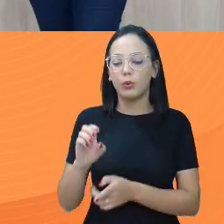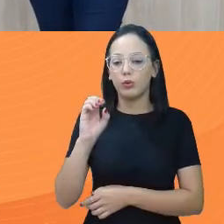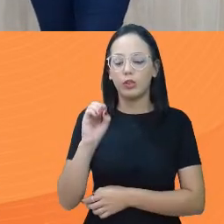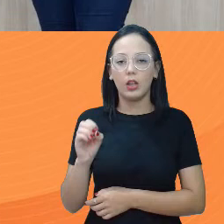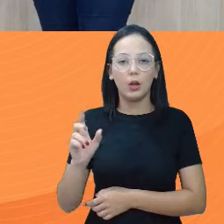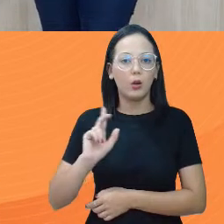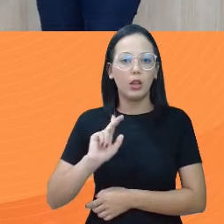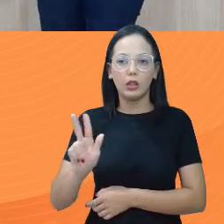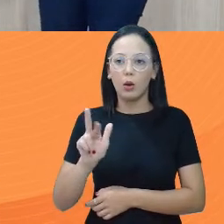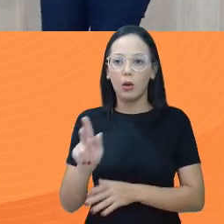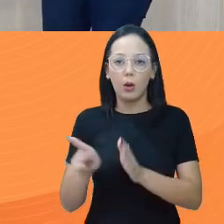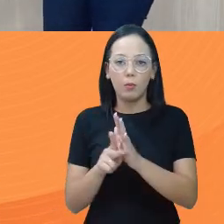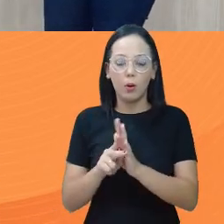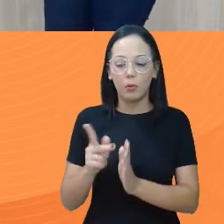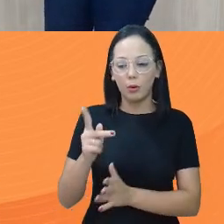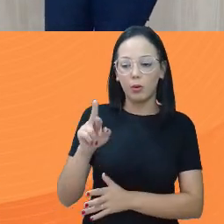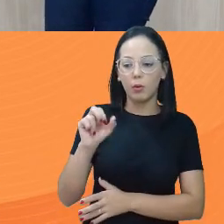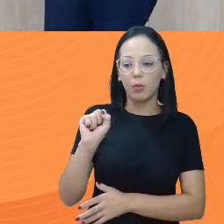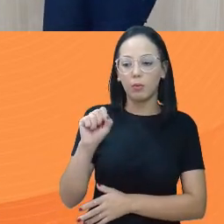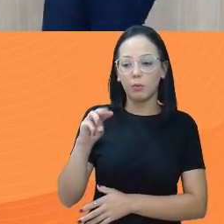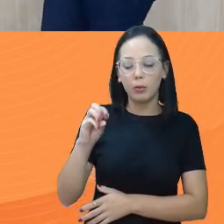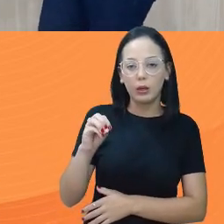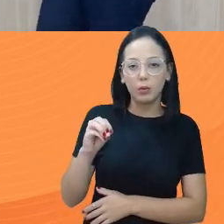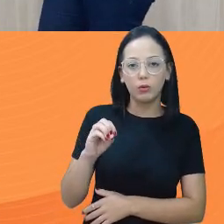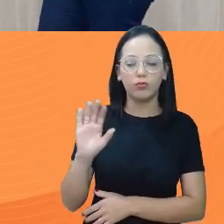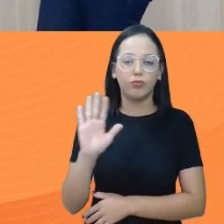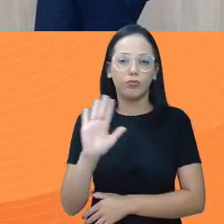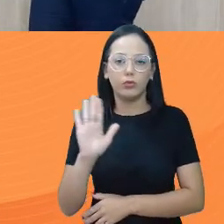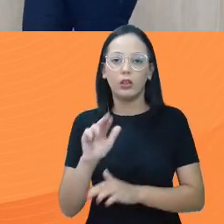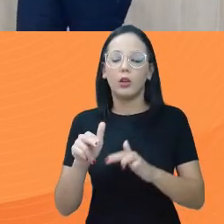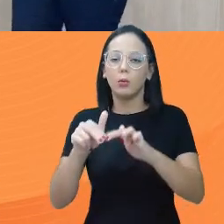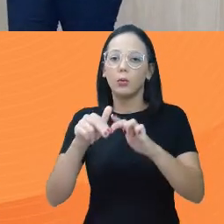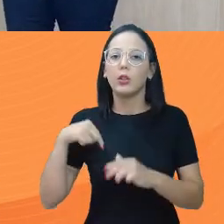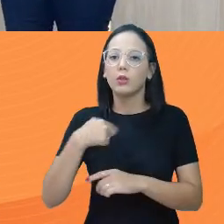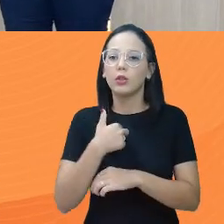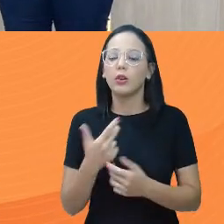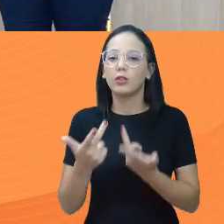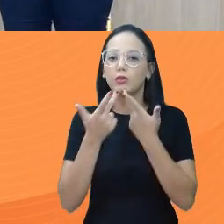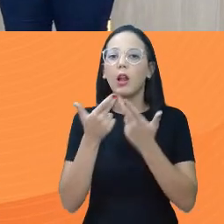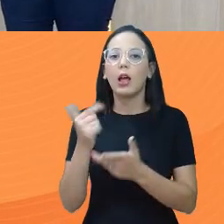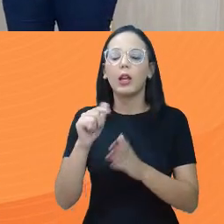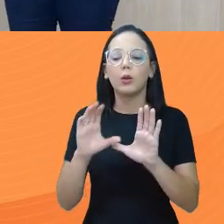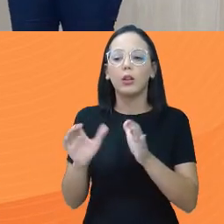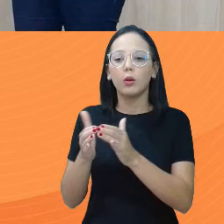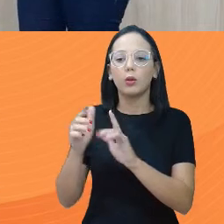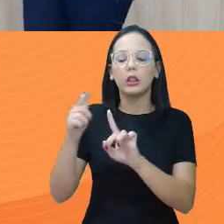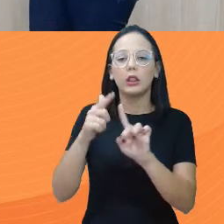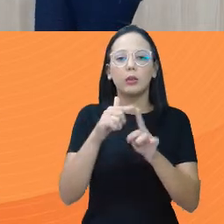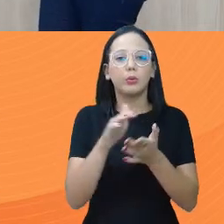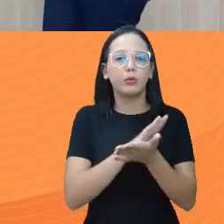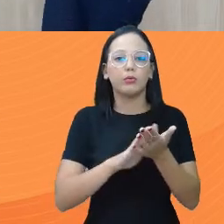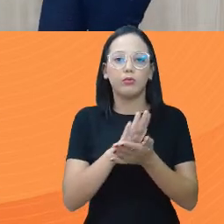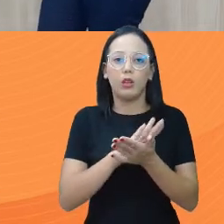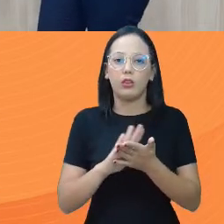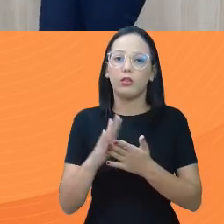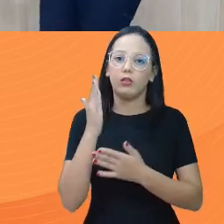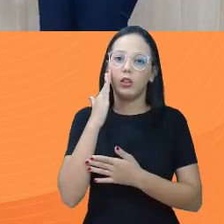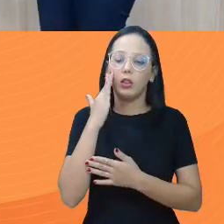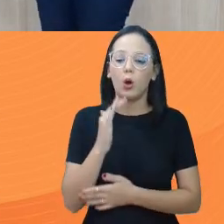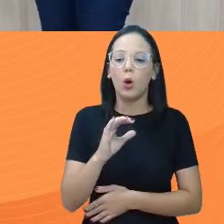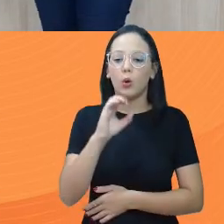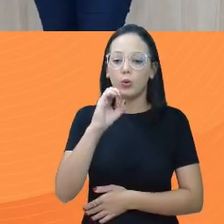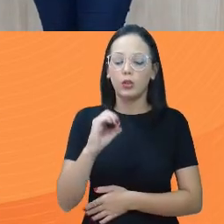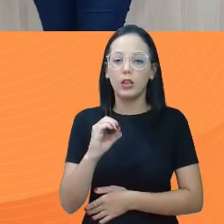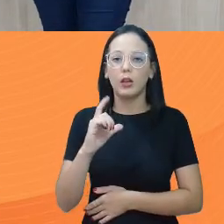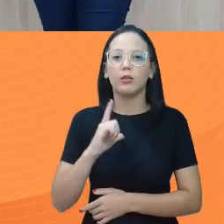estão classificados nem em primo nem em composto. Daí a gente vai dizer que eles não têm essa classificação. O 0, ele